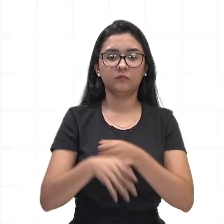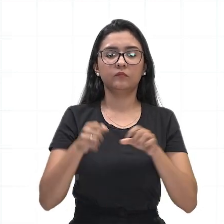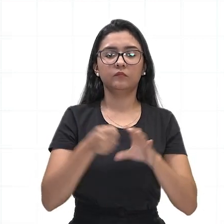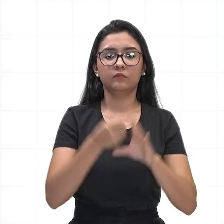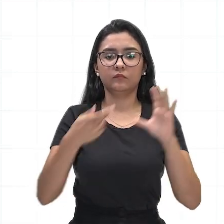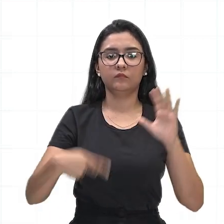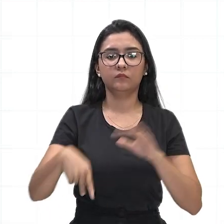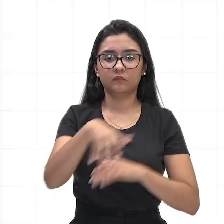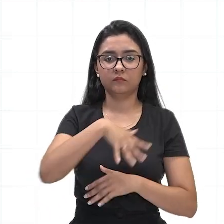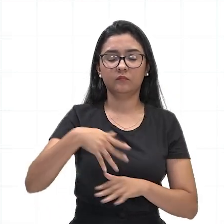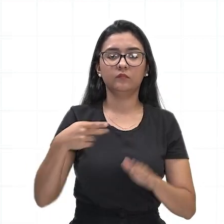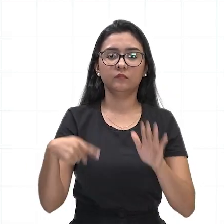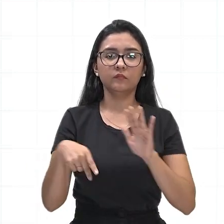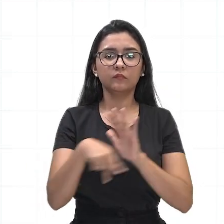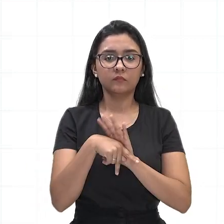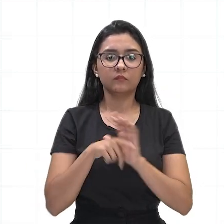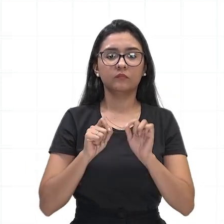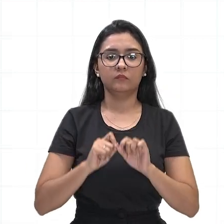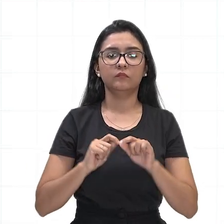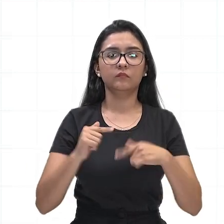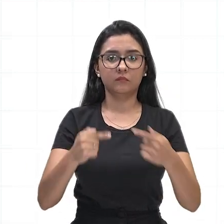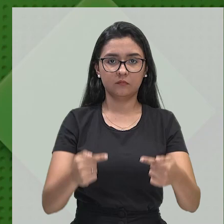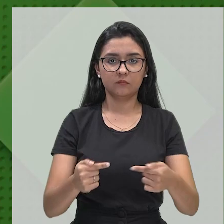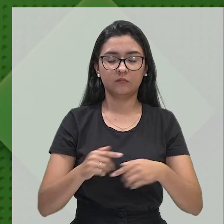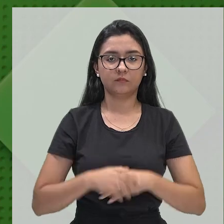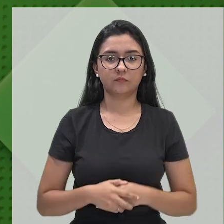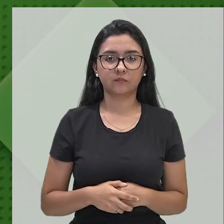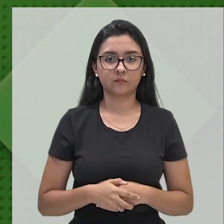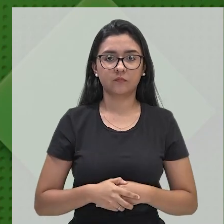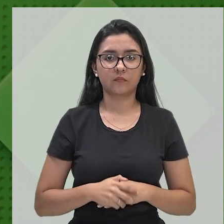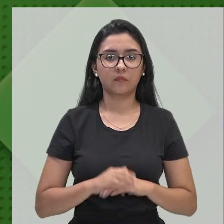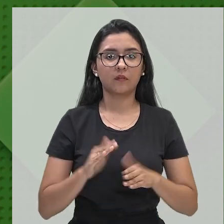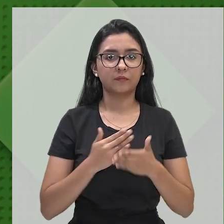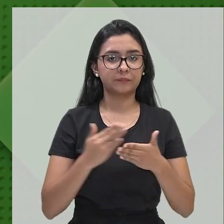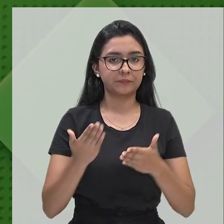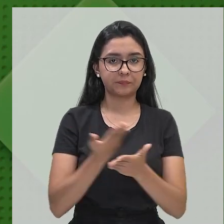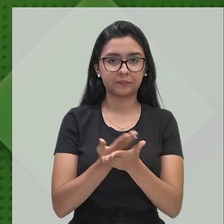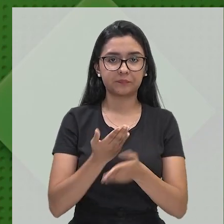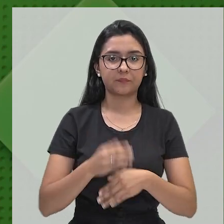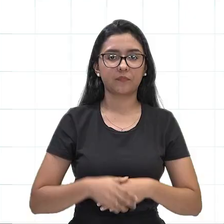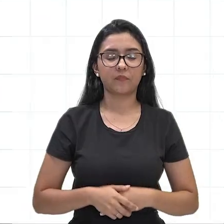taxonômica, características gerais e reprodução. Então vamos à nossa aula.